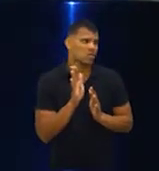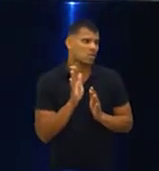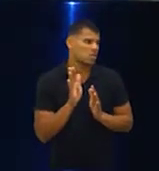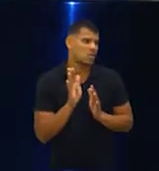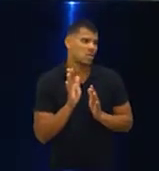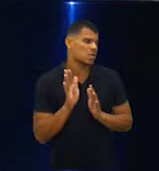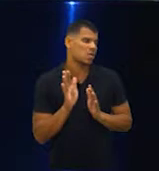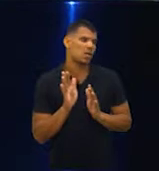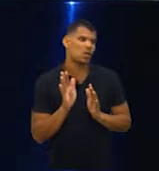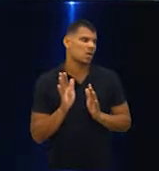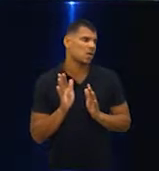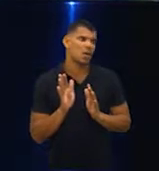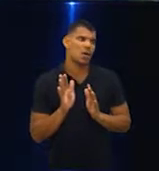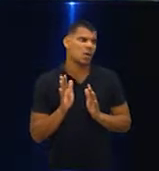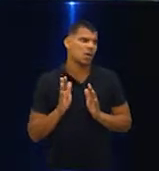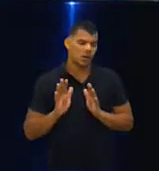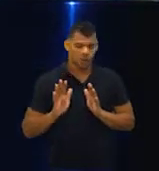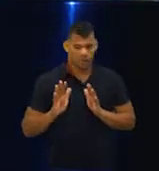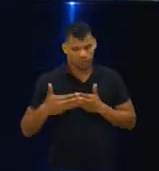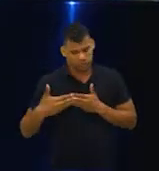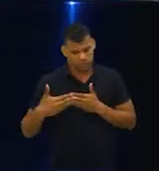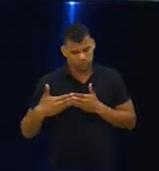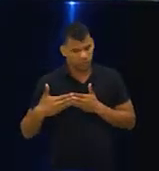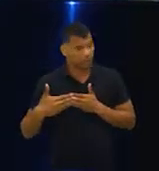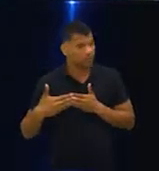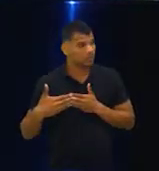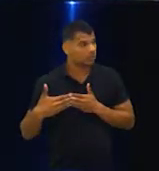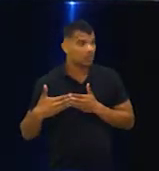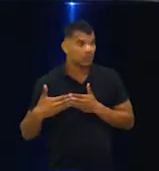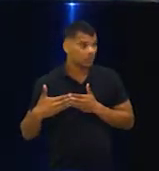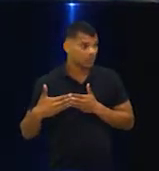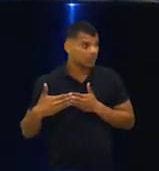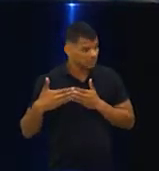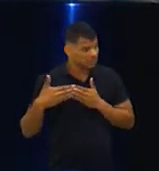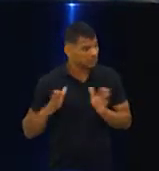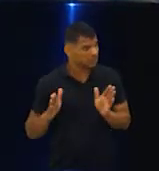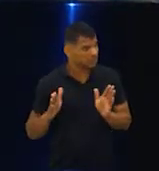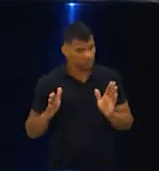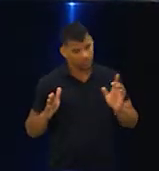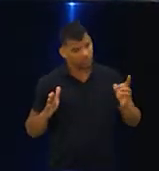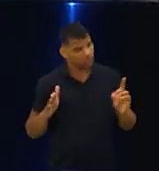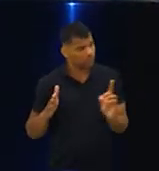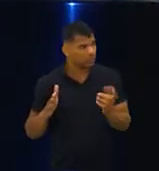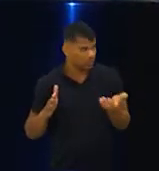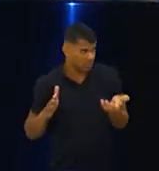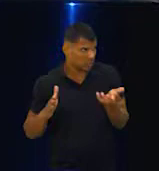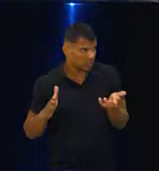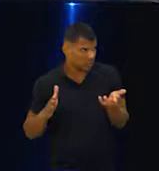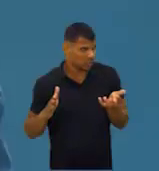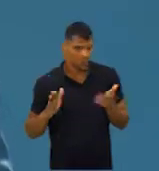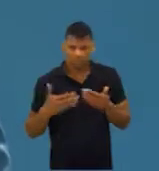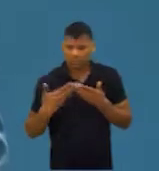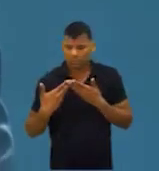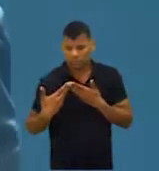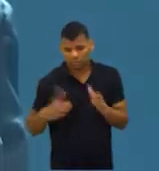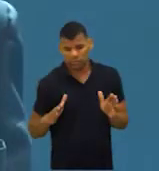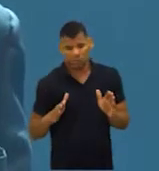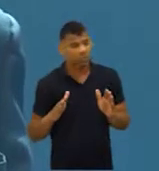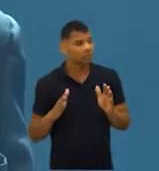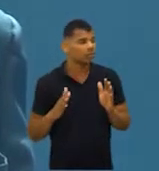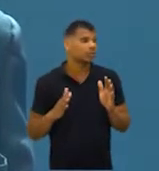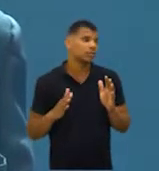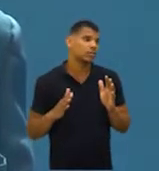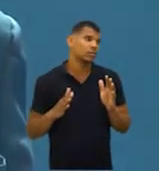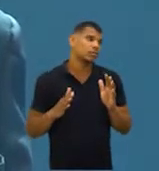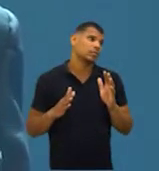Minha alma cansada não faz cerimônia, você pode entrar sem bater. Pois eu já